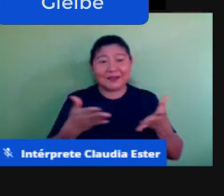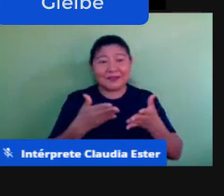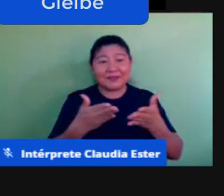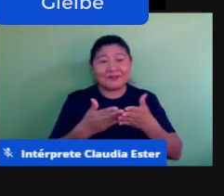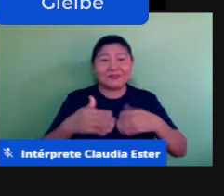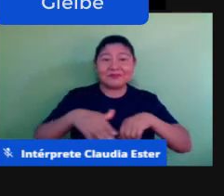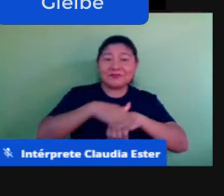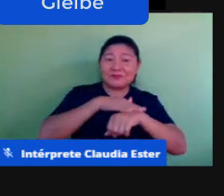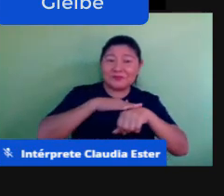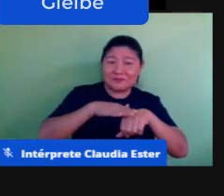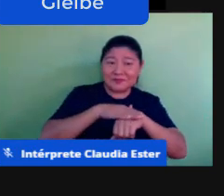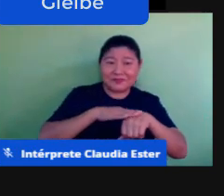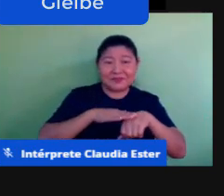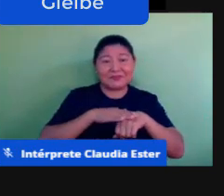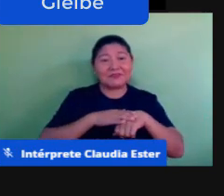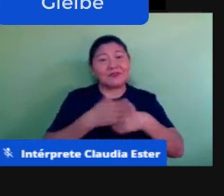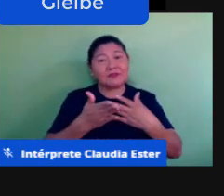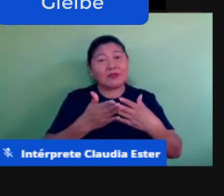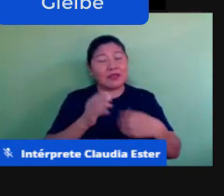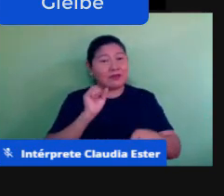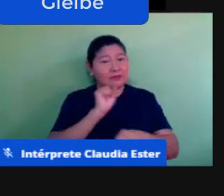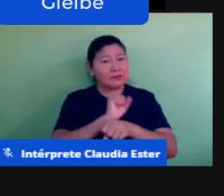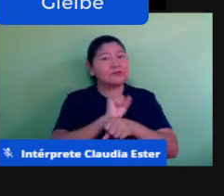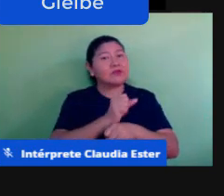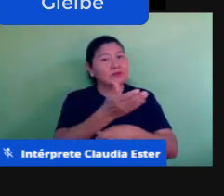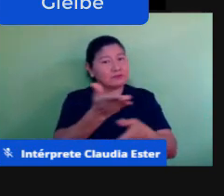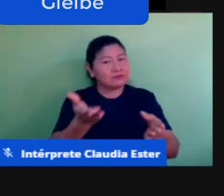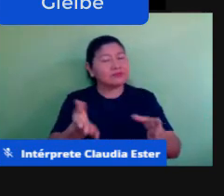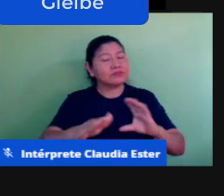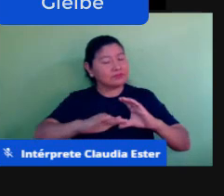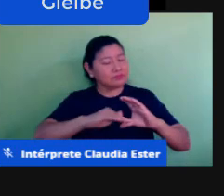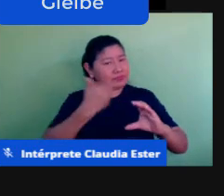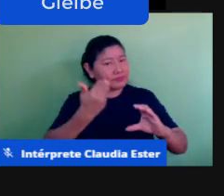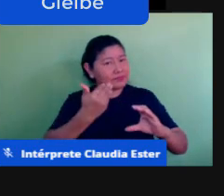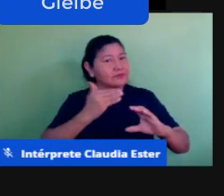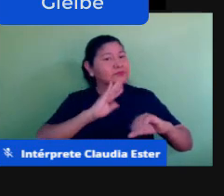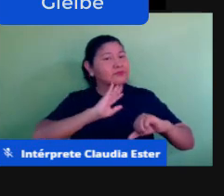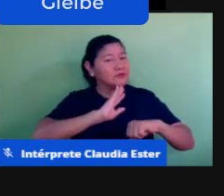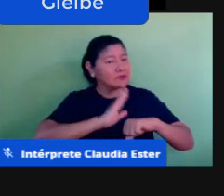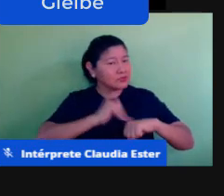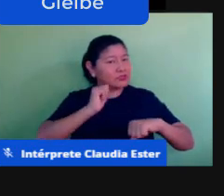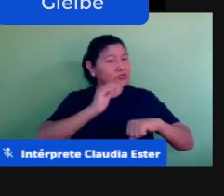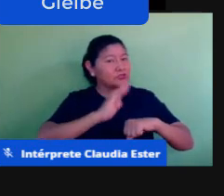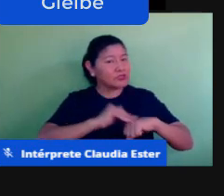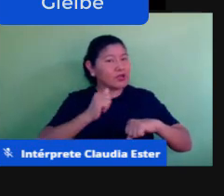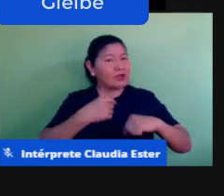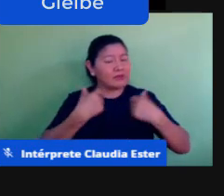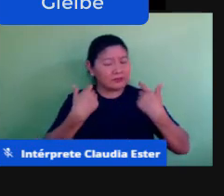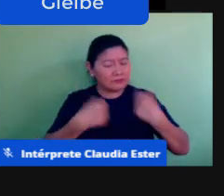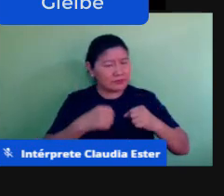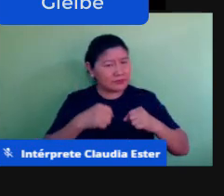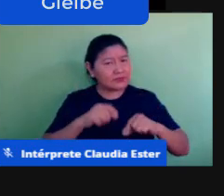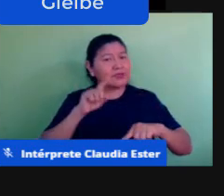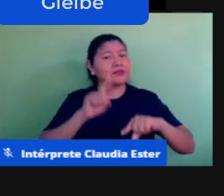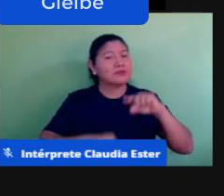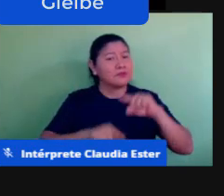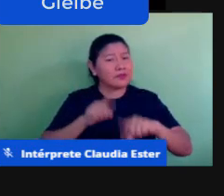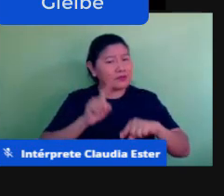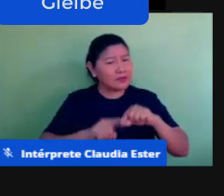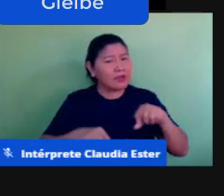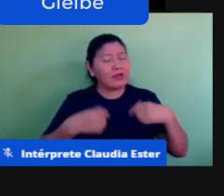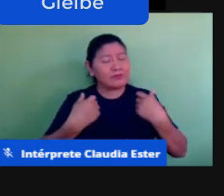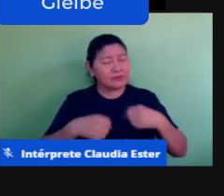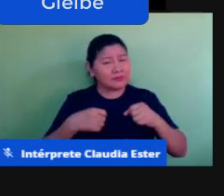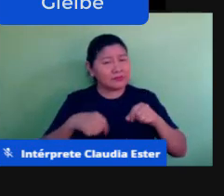aguardando vocês. O que vocês quiserem de contribuição, perguntar, solicitar, estamos